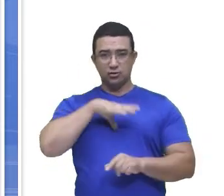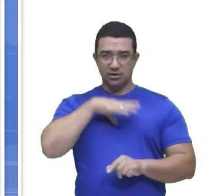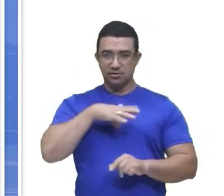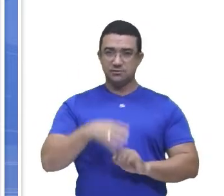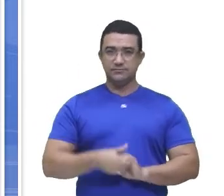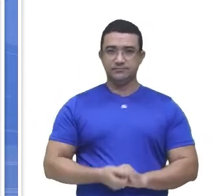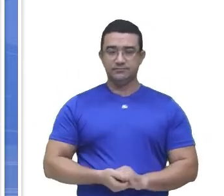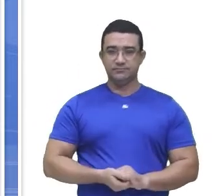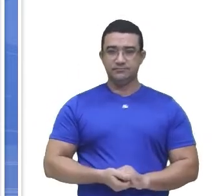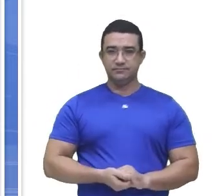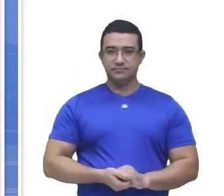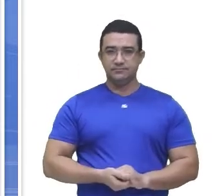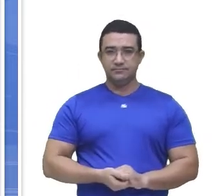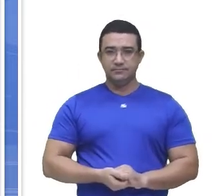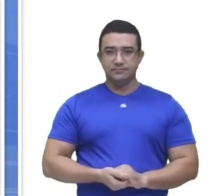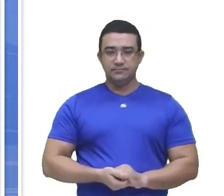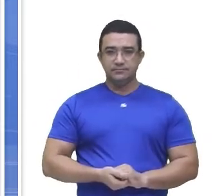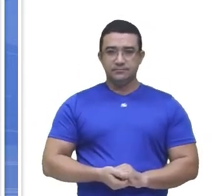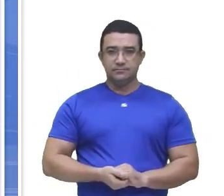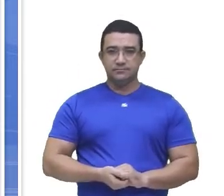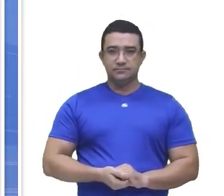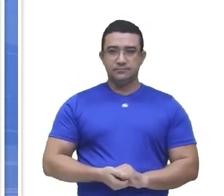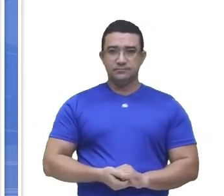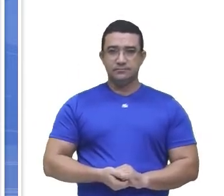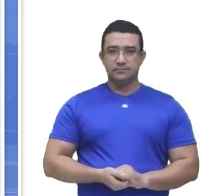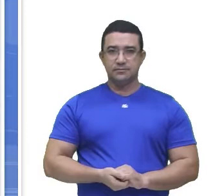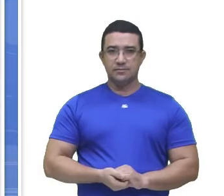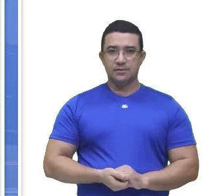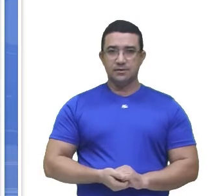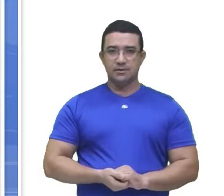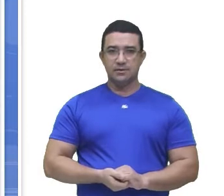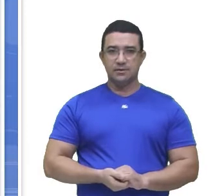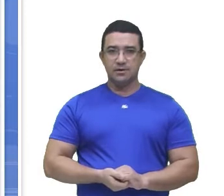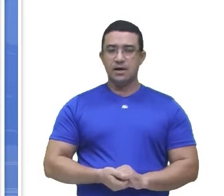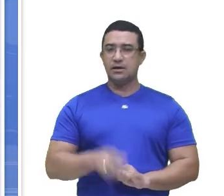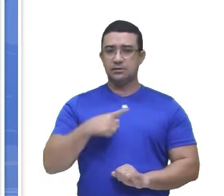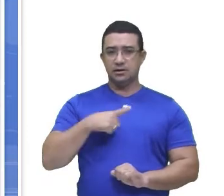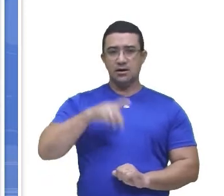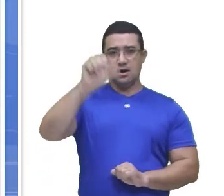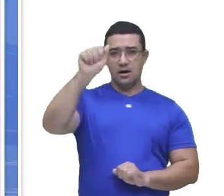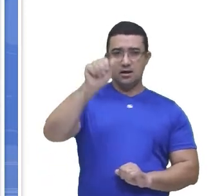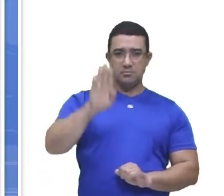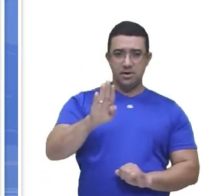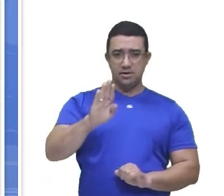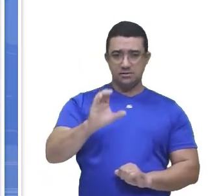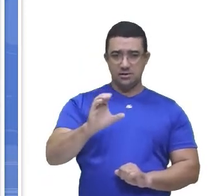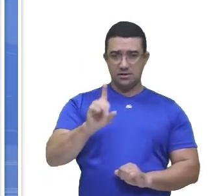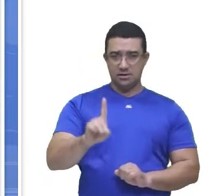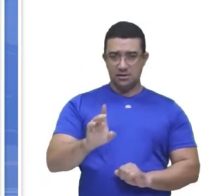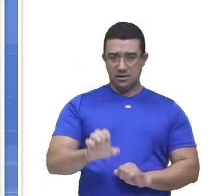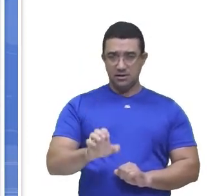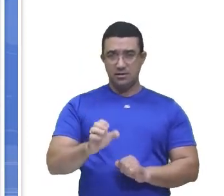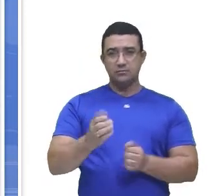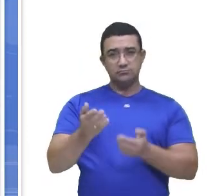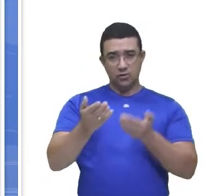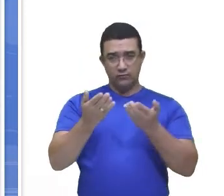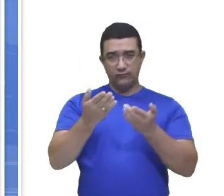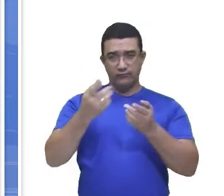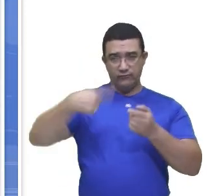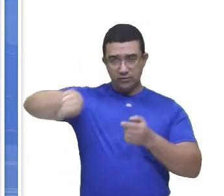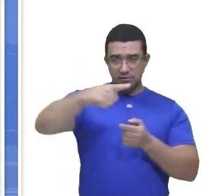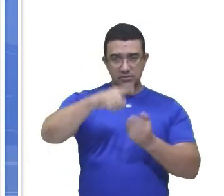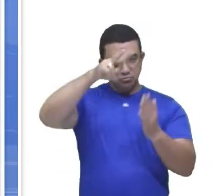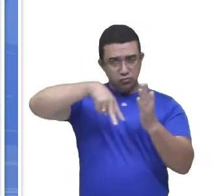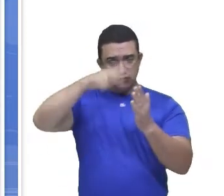sobre tonicidade, né? E aí nós temos 5 alternativas. Deixo agora com vocês. Vamos